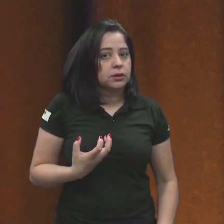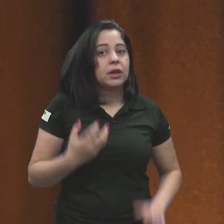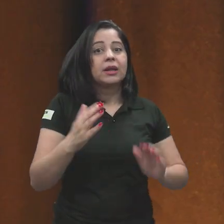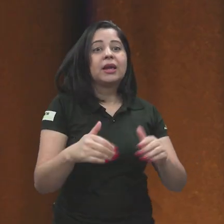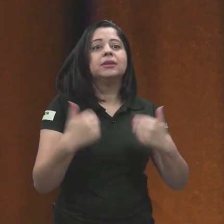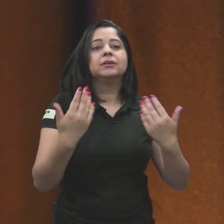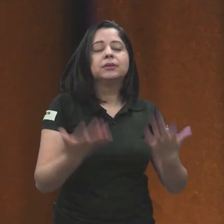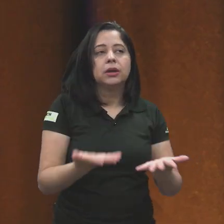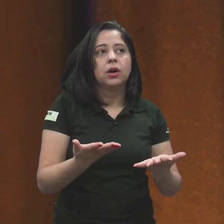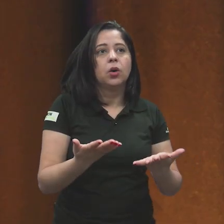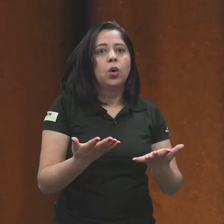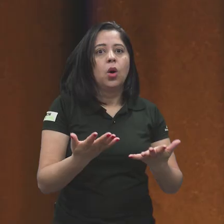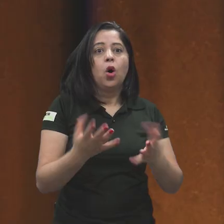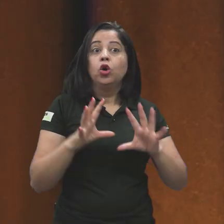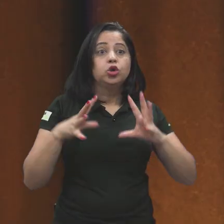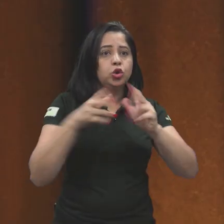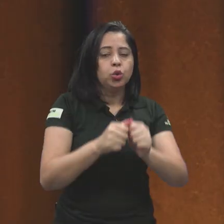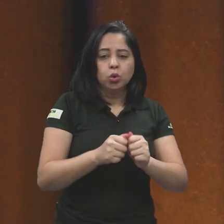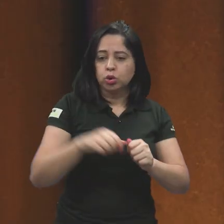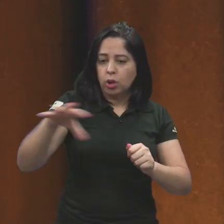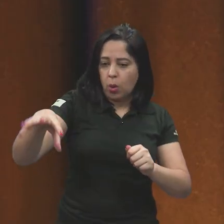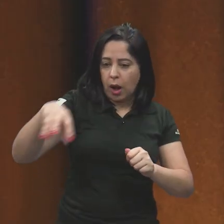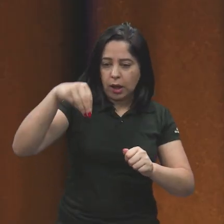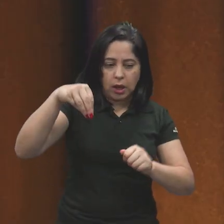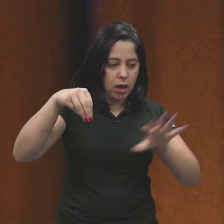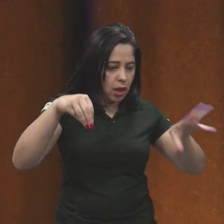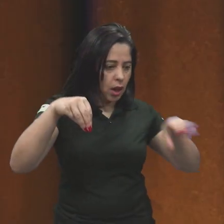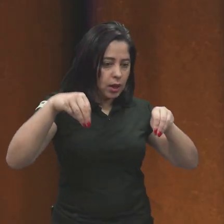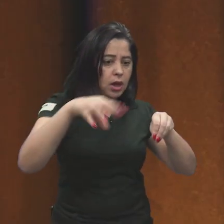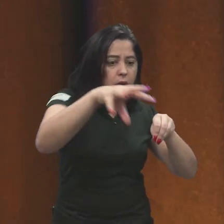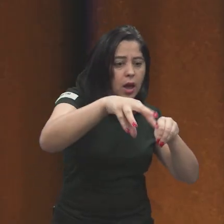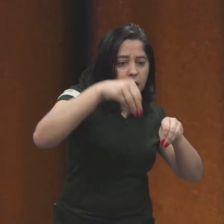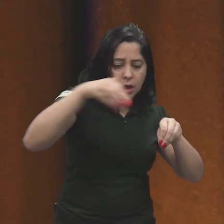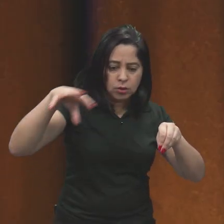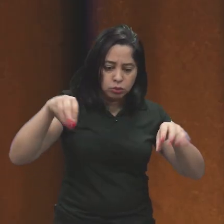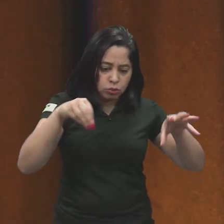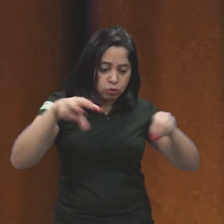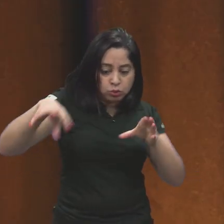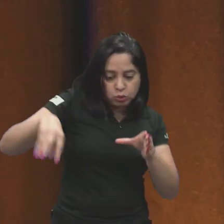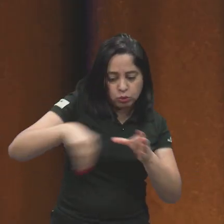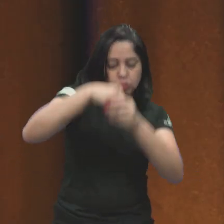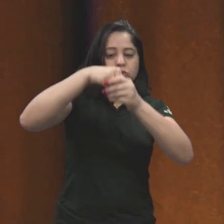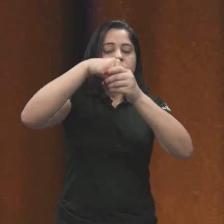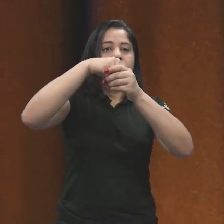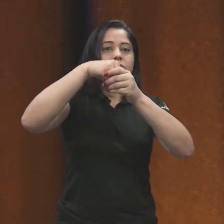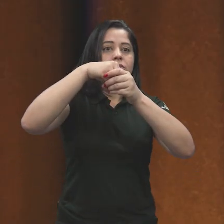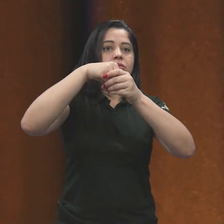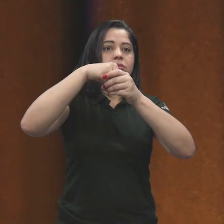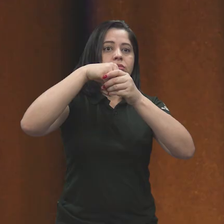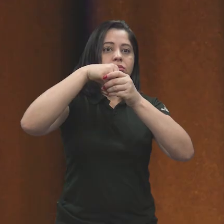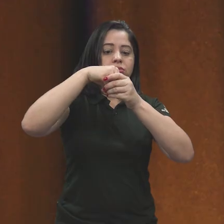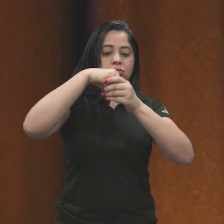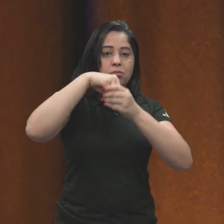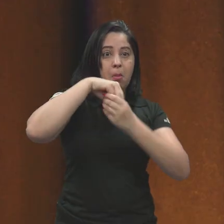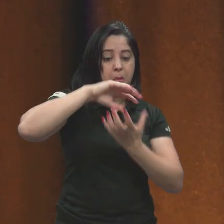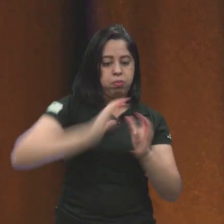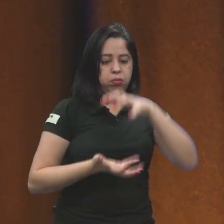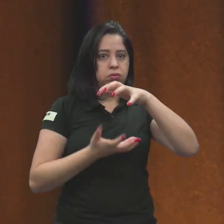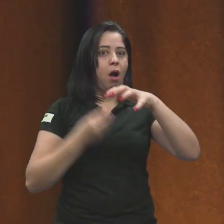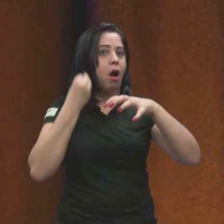Então, nos deu um caminho para a gente seguir que era escuro ainda, né? E a gente teve a coragem de desbravar esse